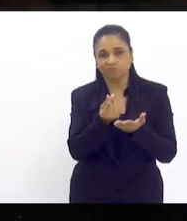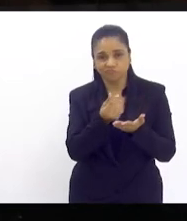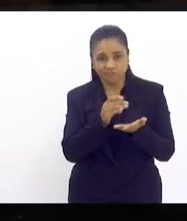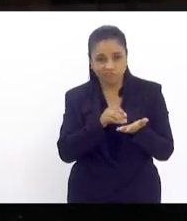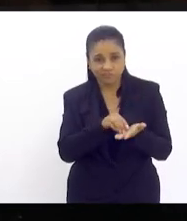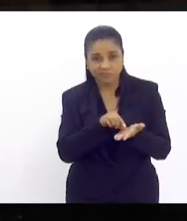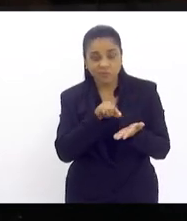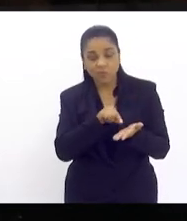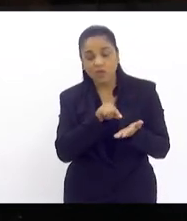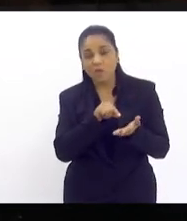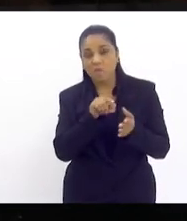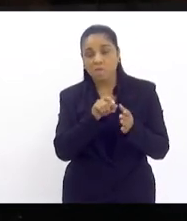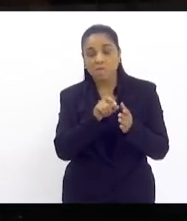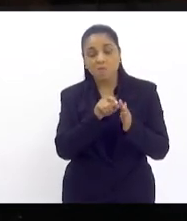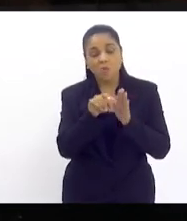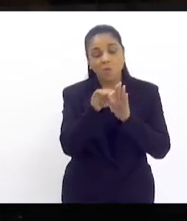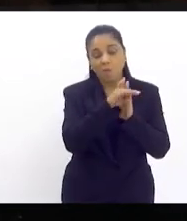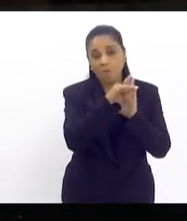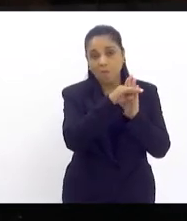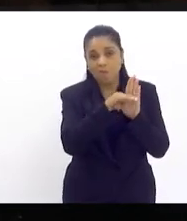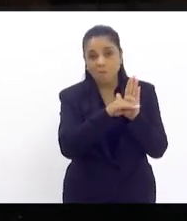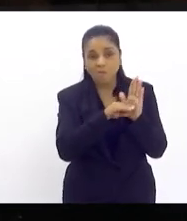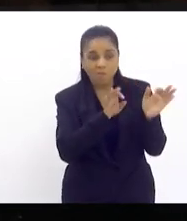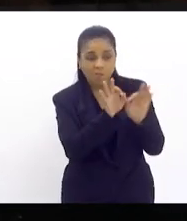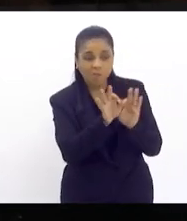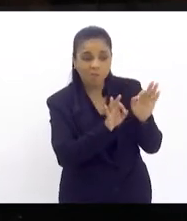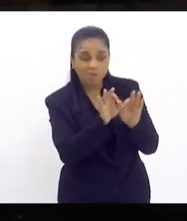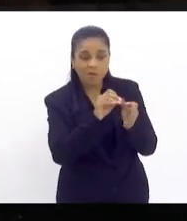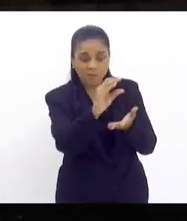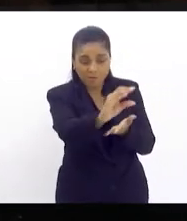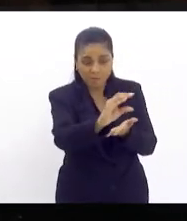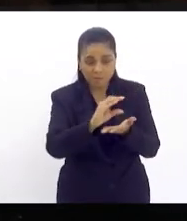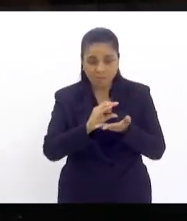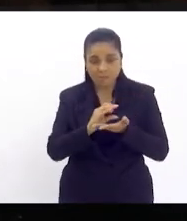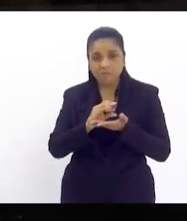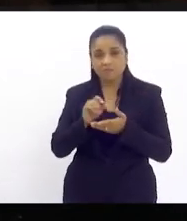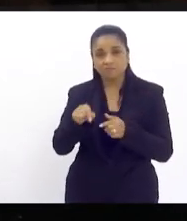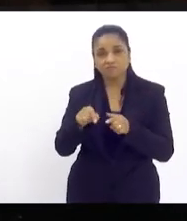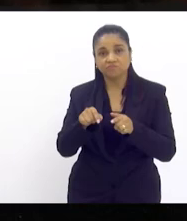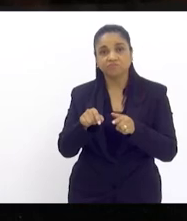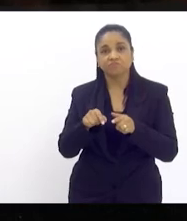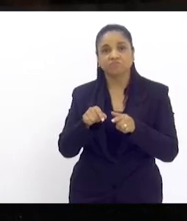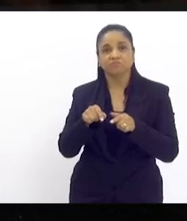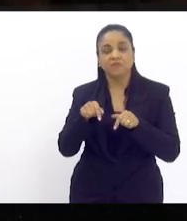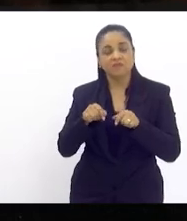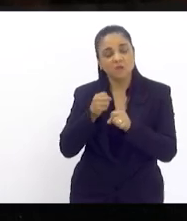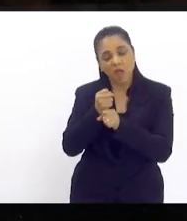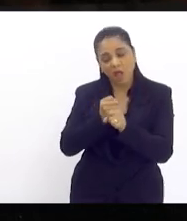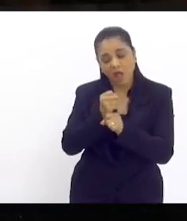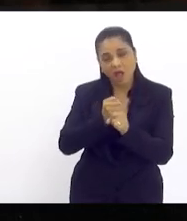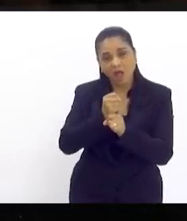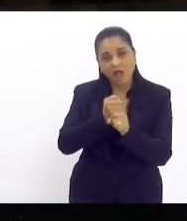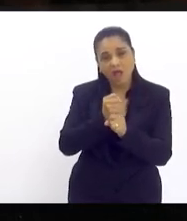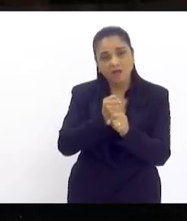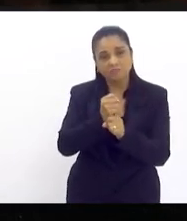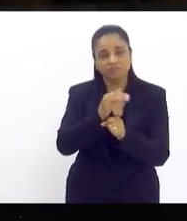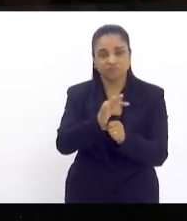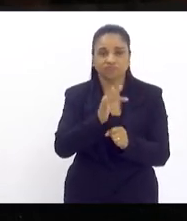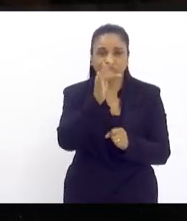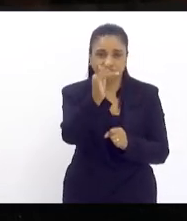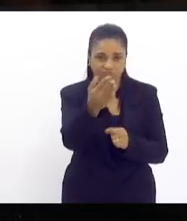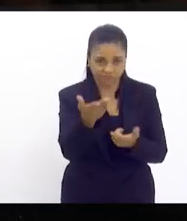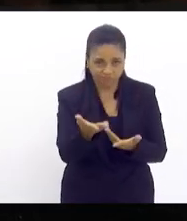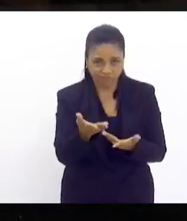maior programa ambiental que traz investimento direto em saneamento ao longo dos anos que estão por advir.